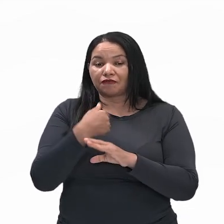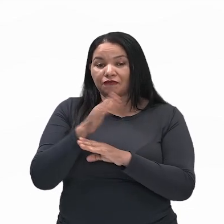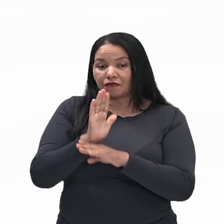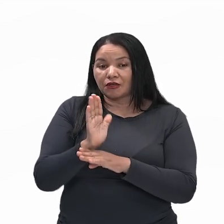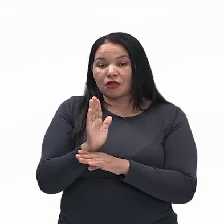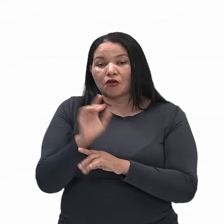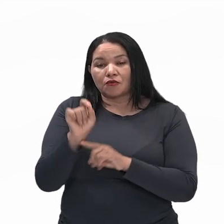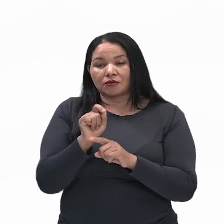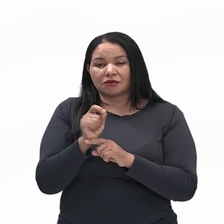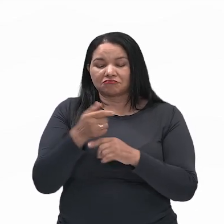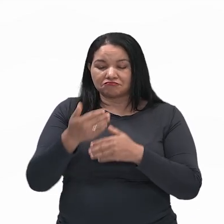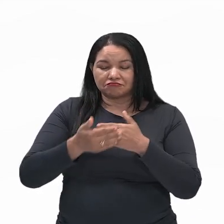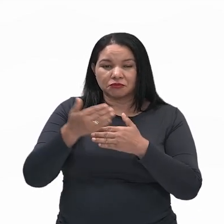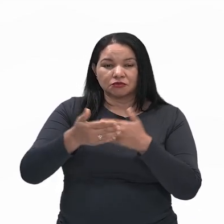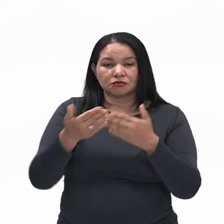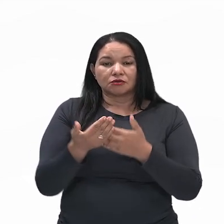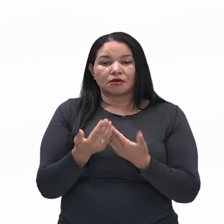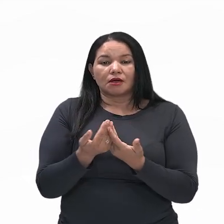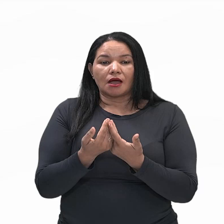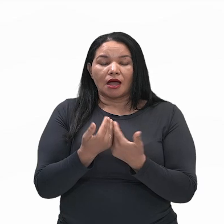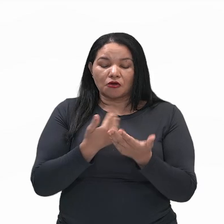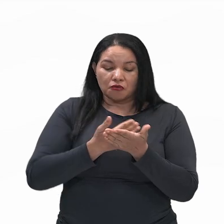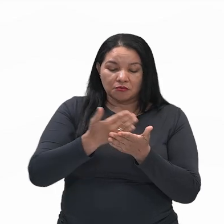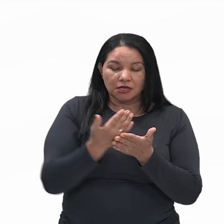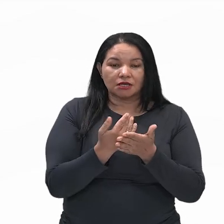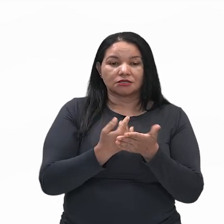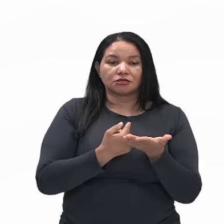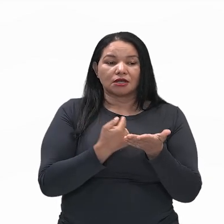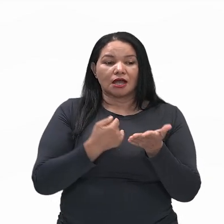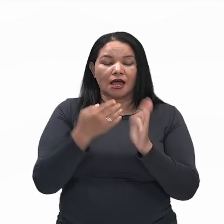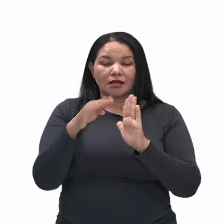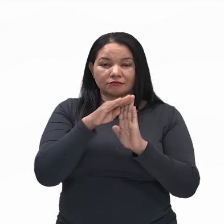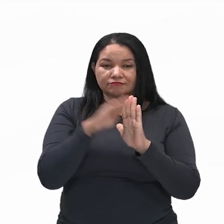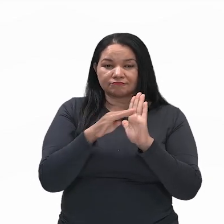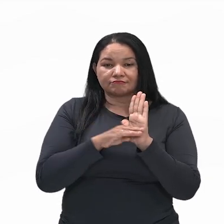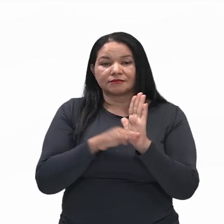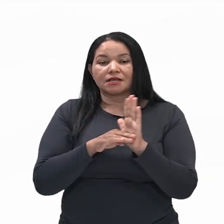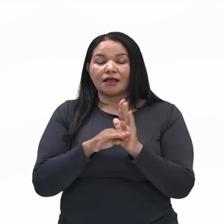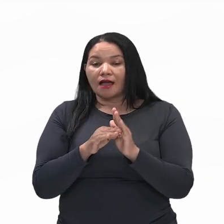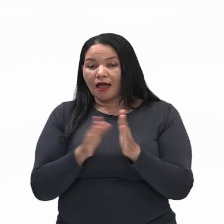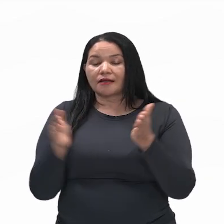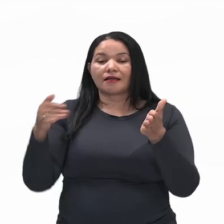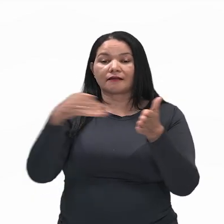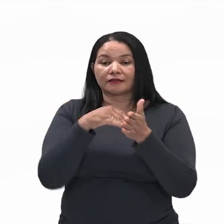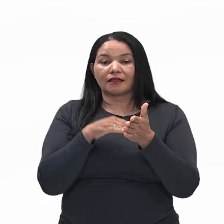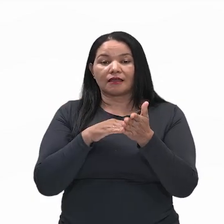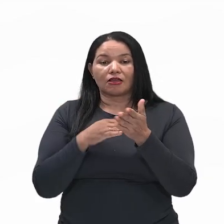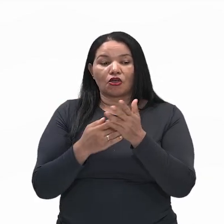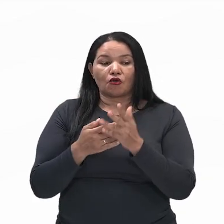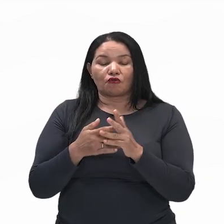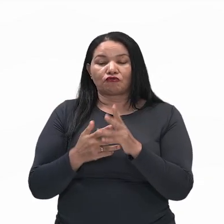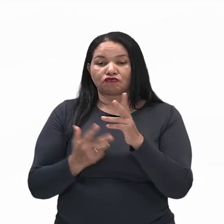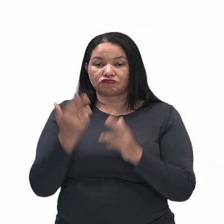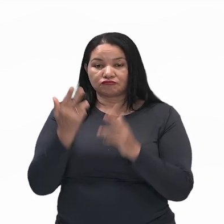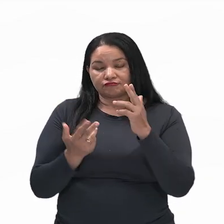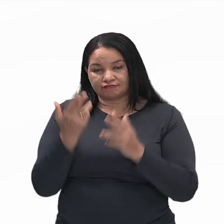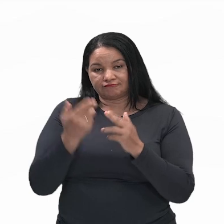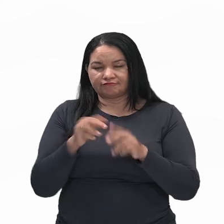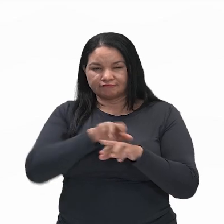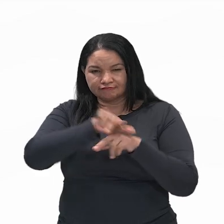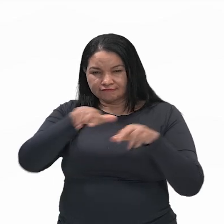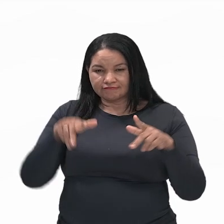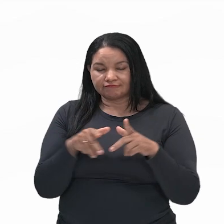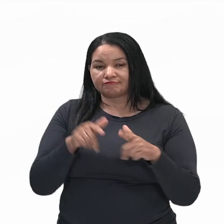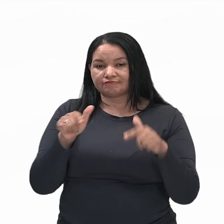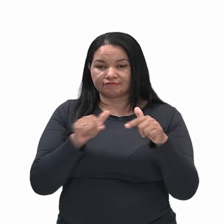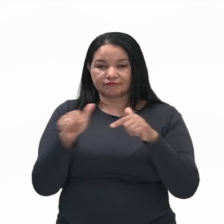as etapas do processo, desde a concepção do roteiro até a edição de filmes. Um exemplo interessante de filme colaborativo, que